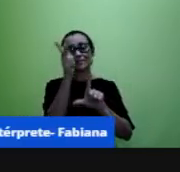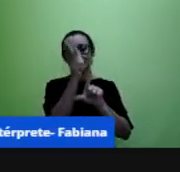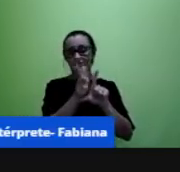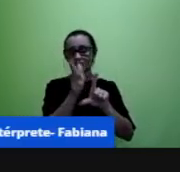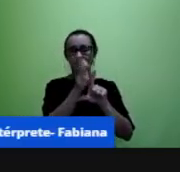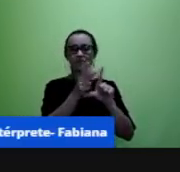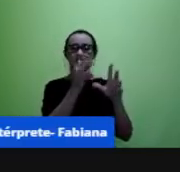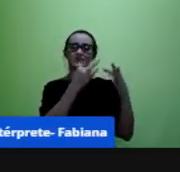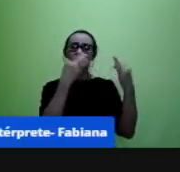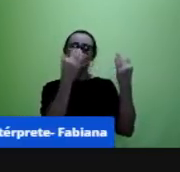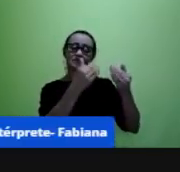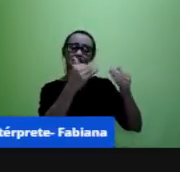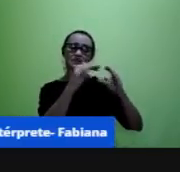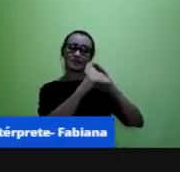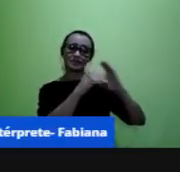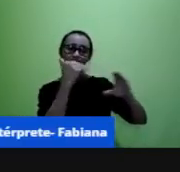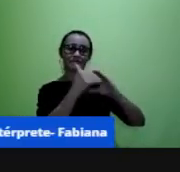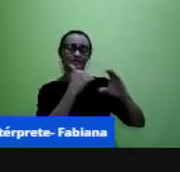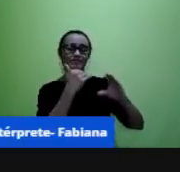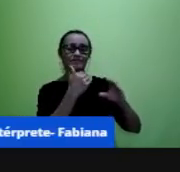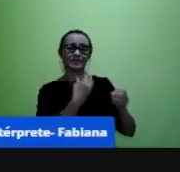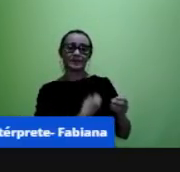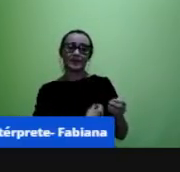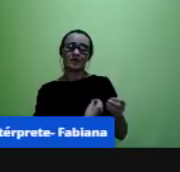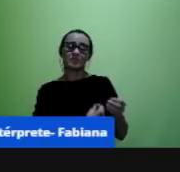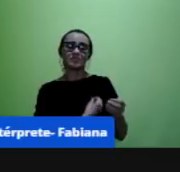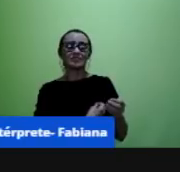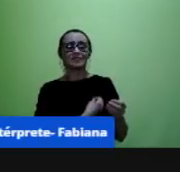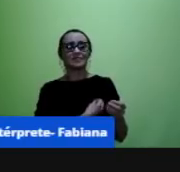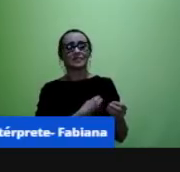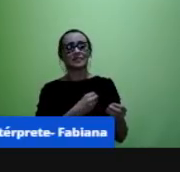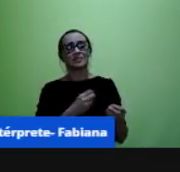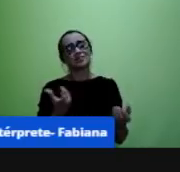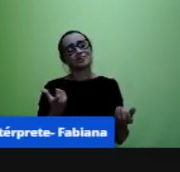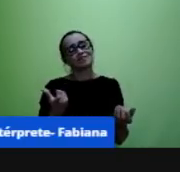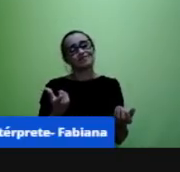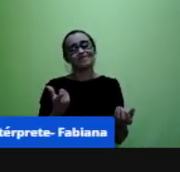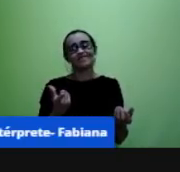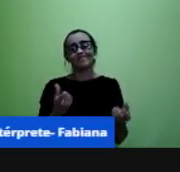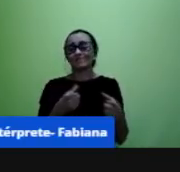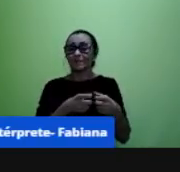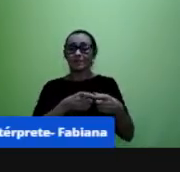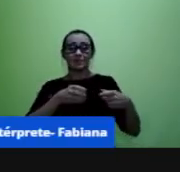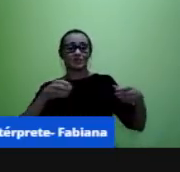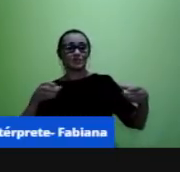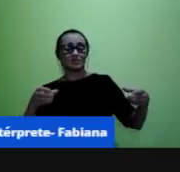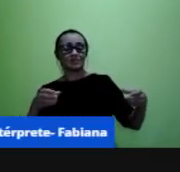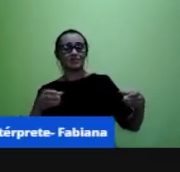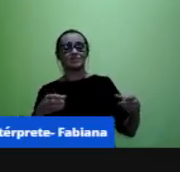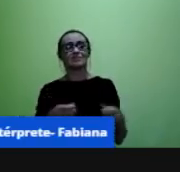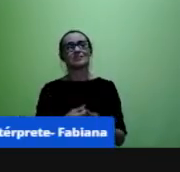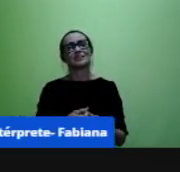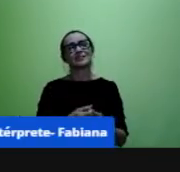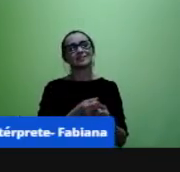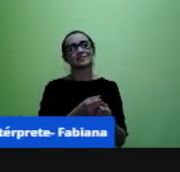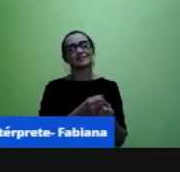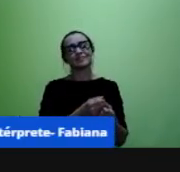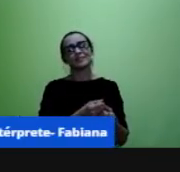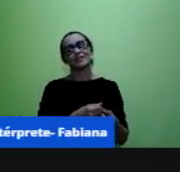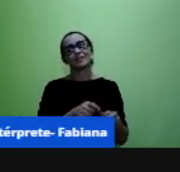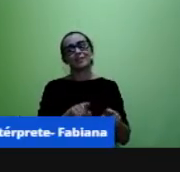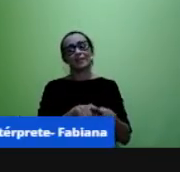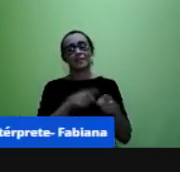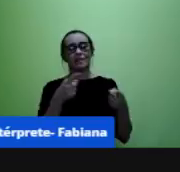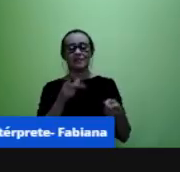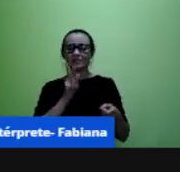participação não é tão grande, acaba sendo sempre as mesmas crianças, os mesmos pais, mas eu não deixo de incentivar, e aí